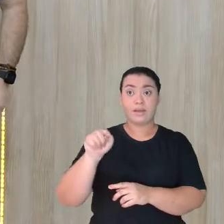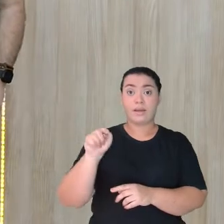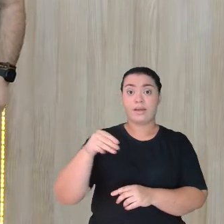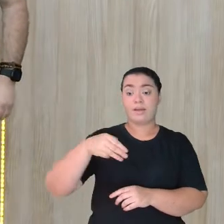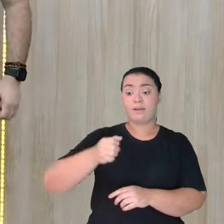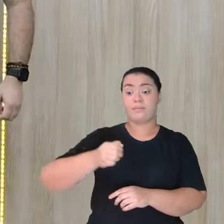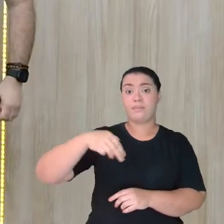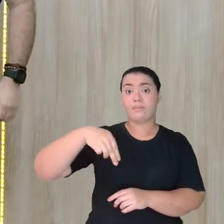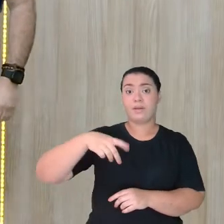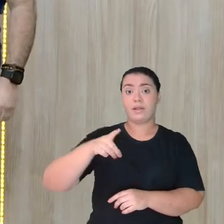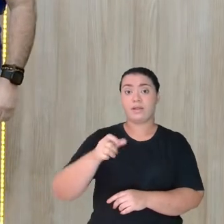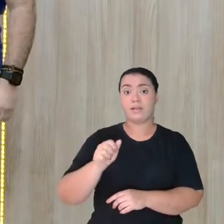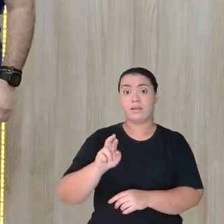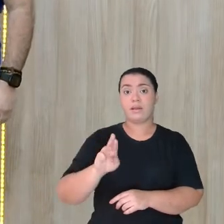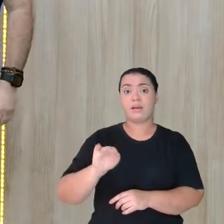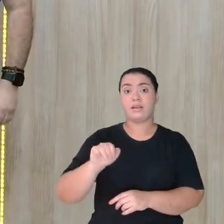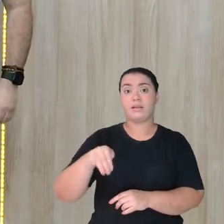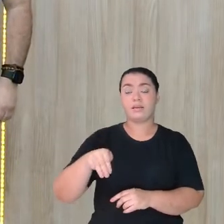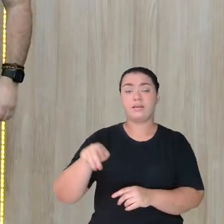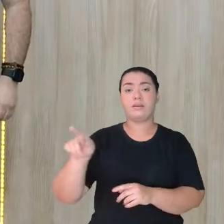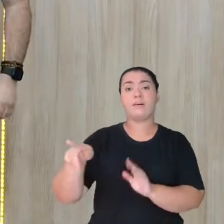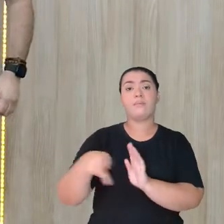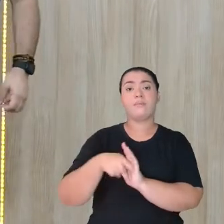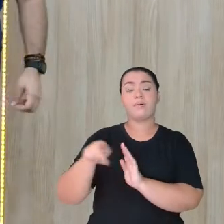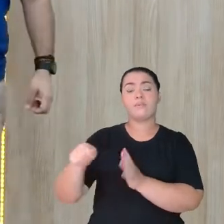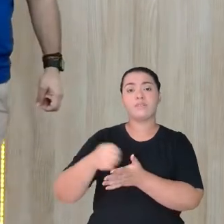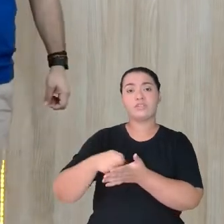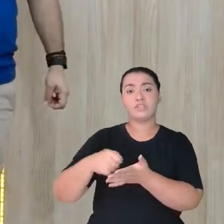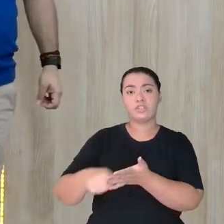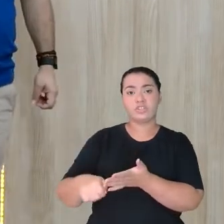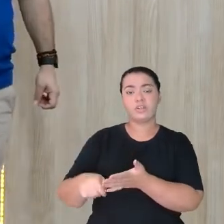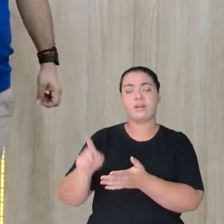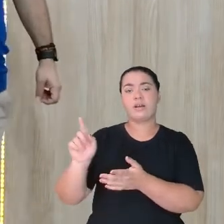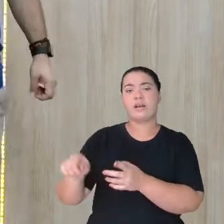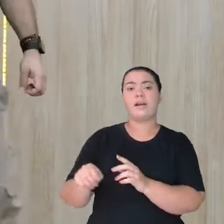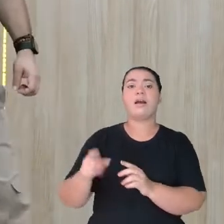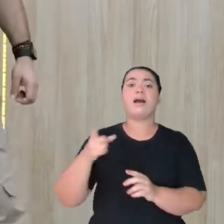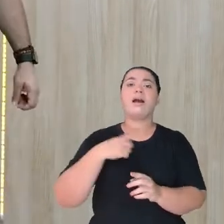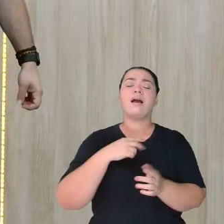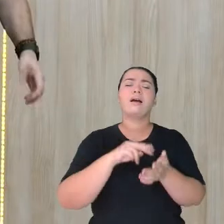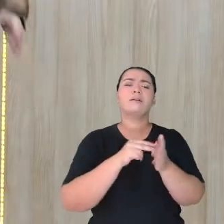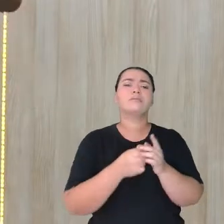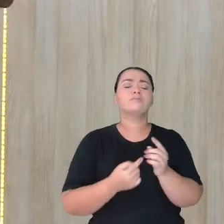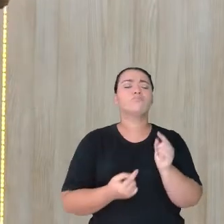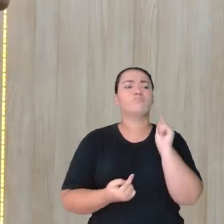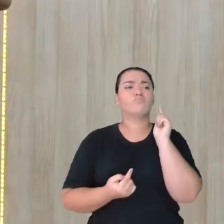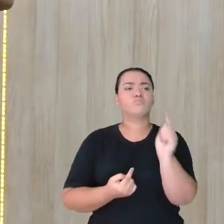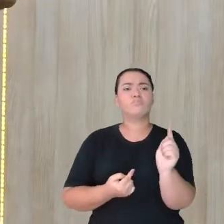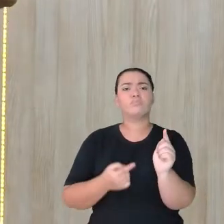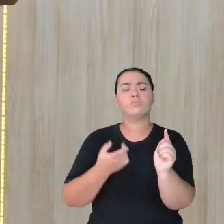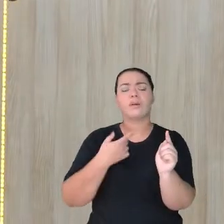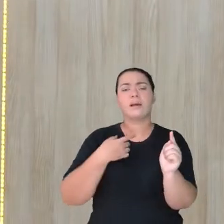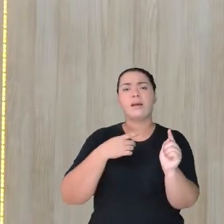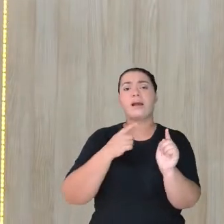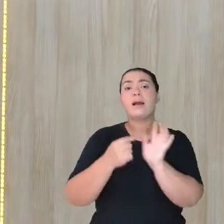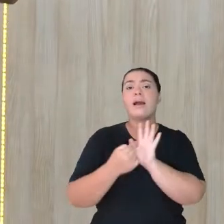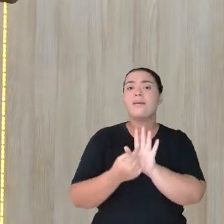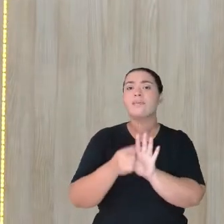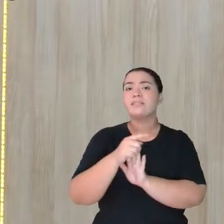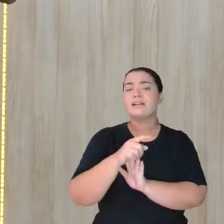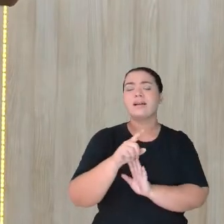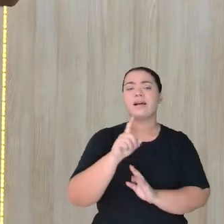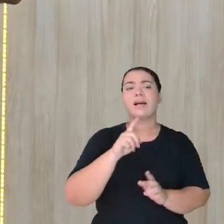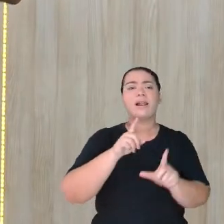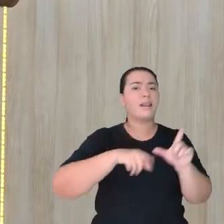tinha símbolos que representam ideias. Então você tem, quando a gente está ali